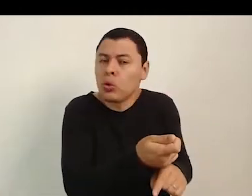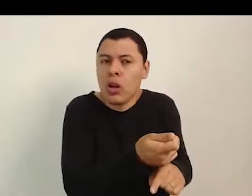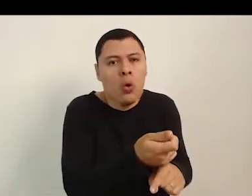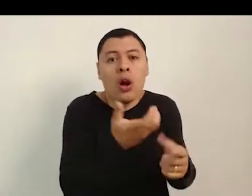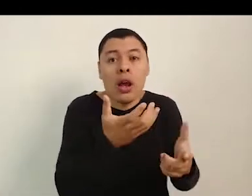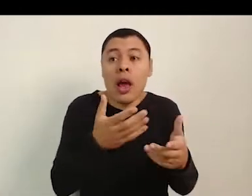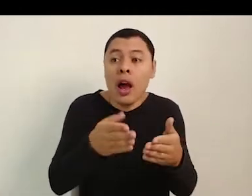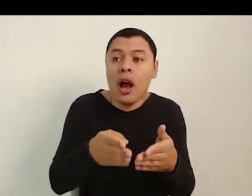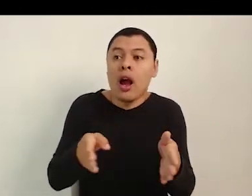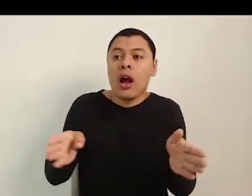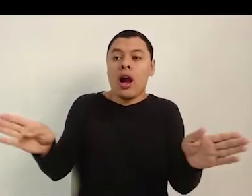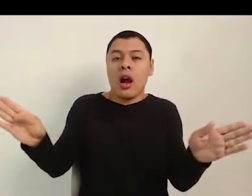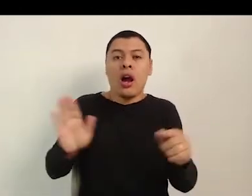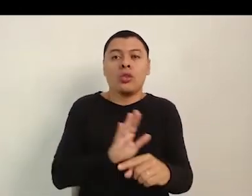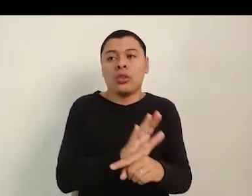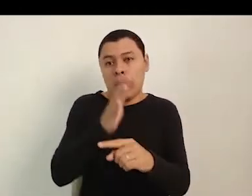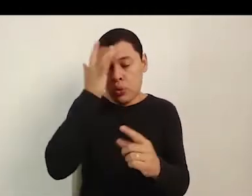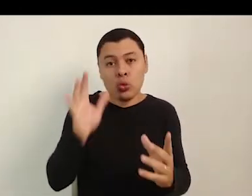autonomia.